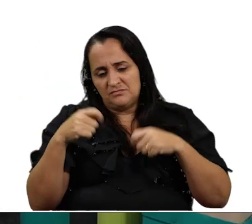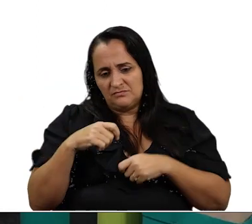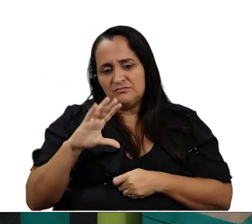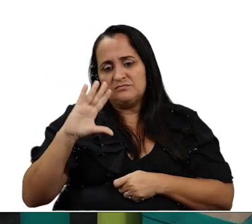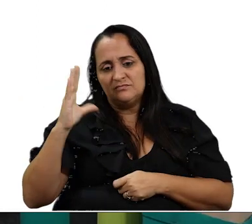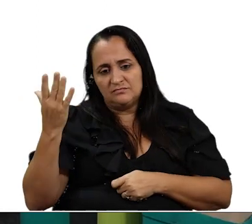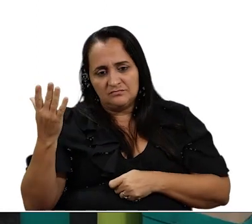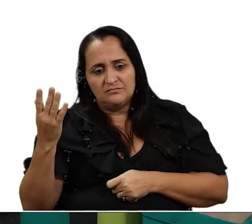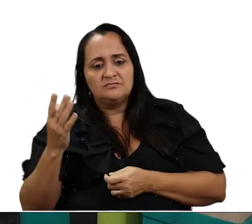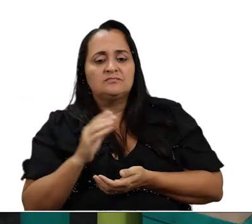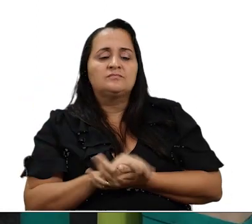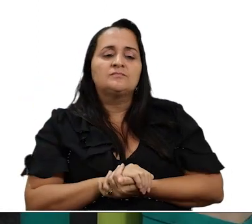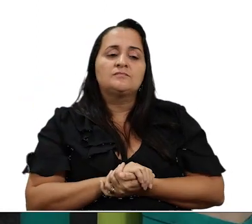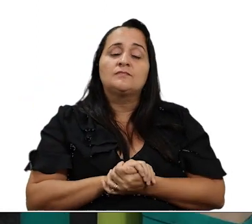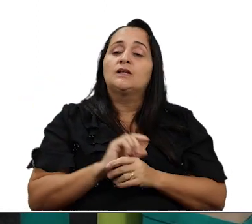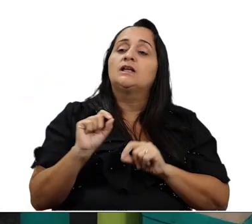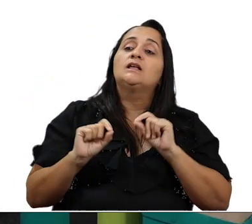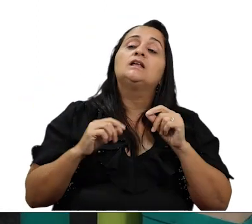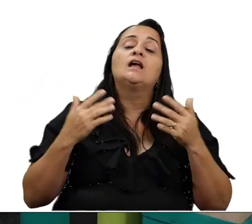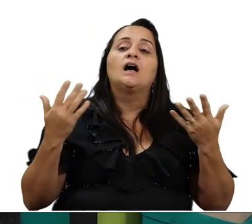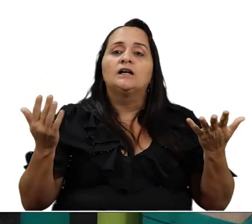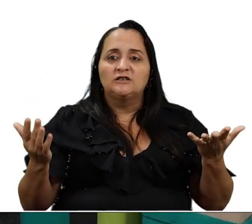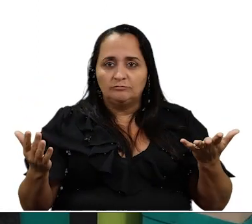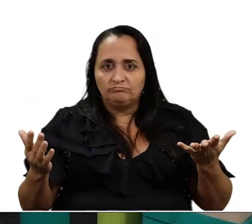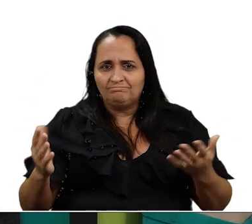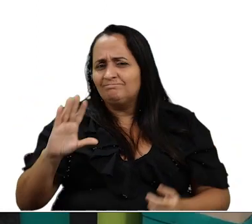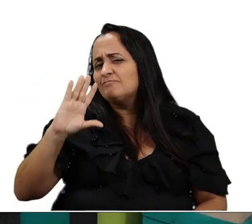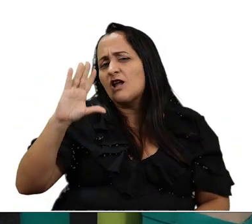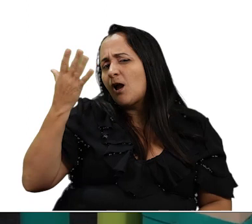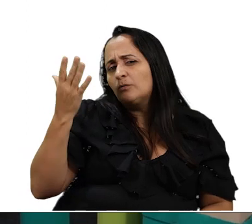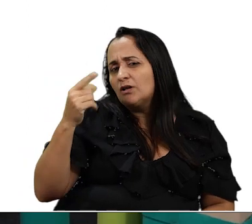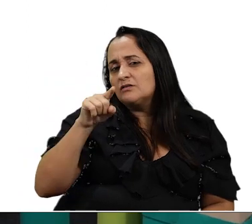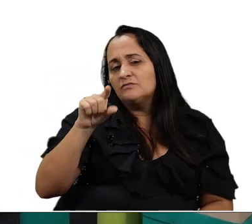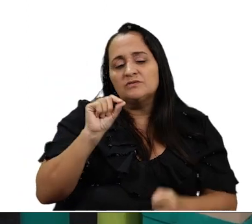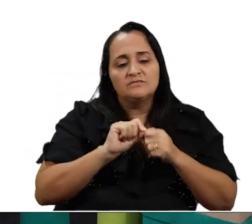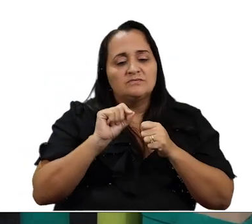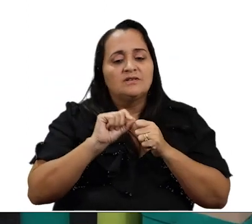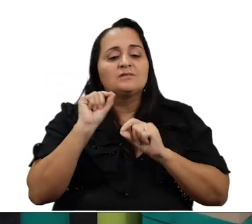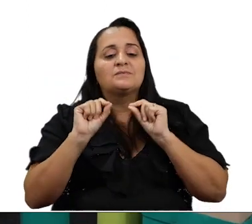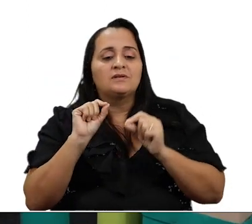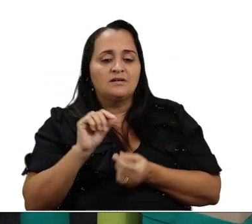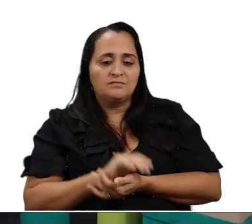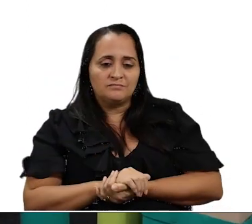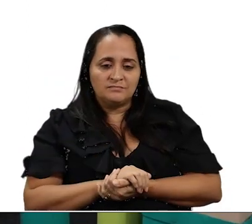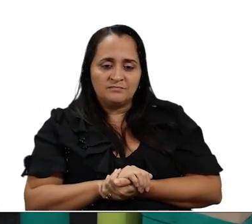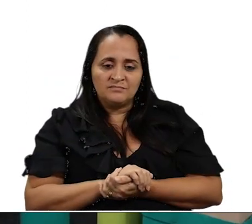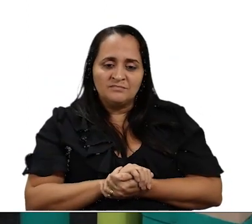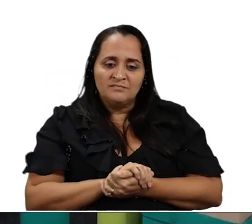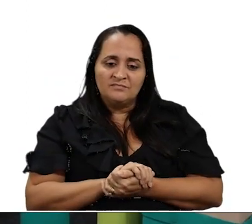numa conversa. E aí? Quando acontece isso, o que é que você faz? Na mesma da hora você fala para